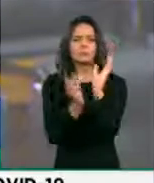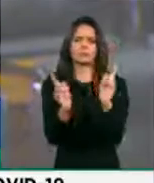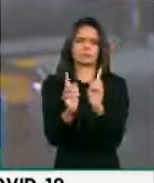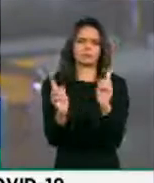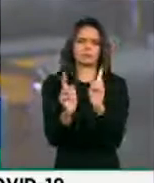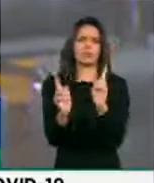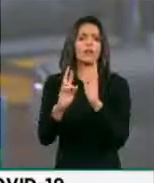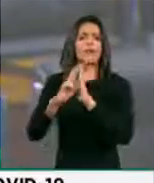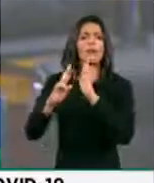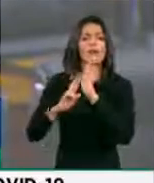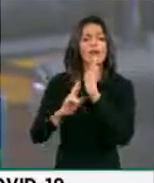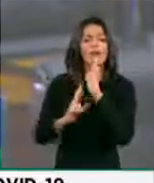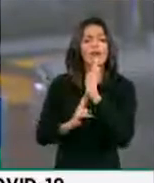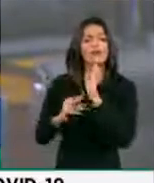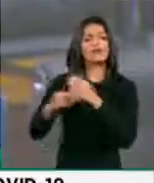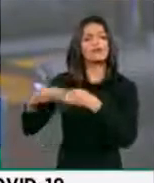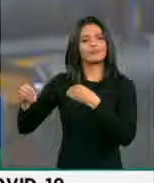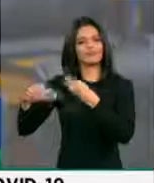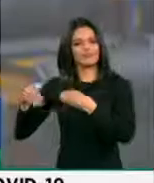são regras que não vão